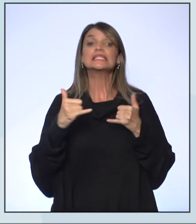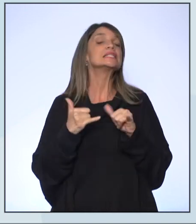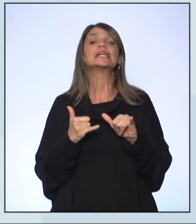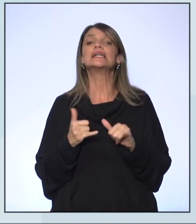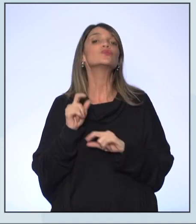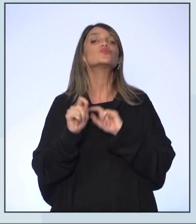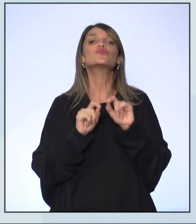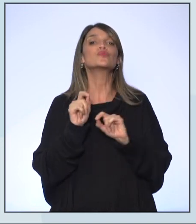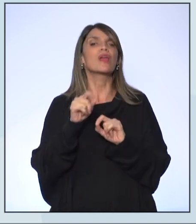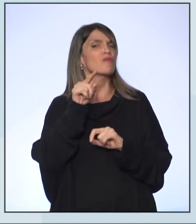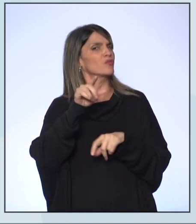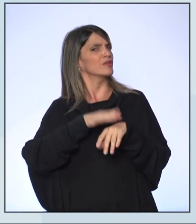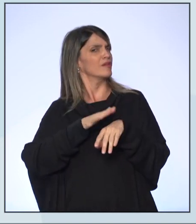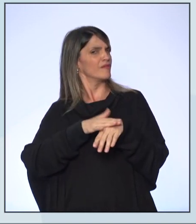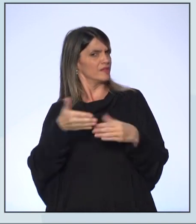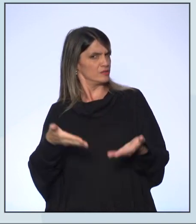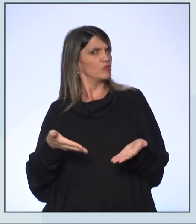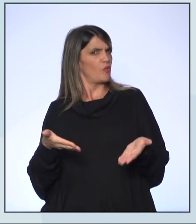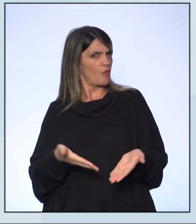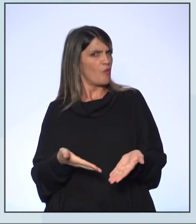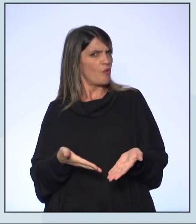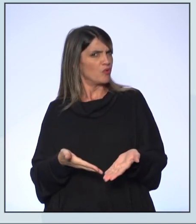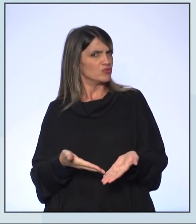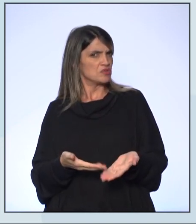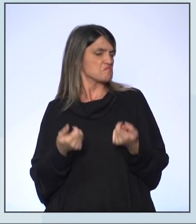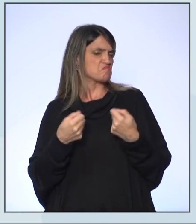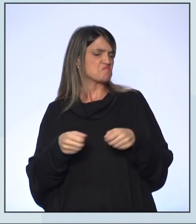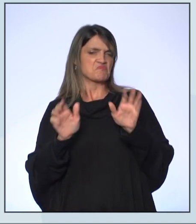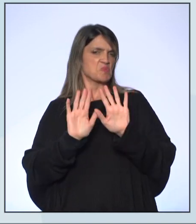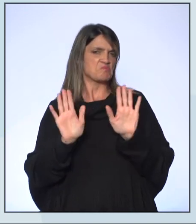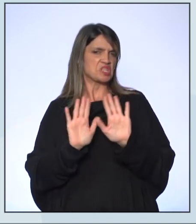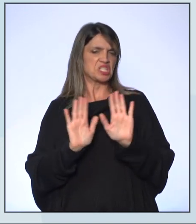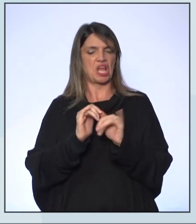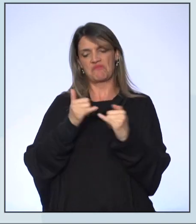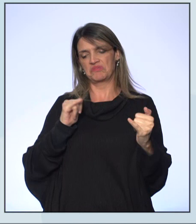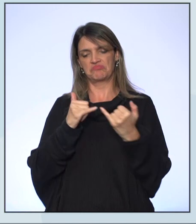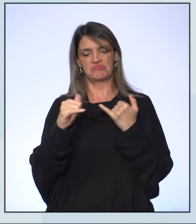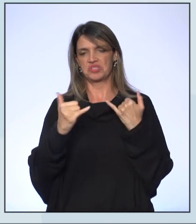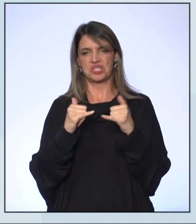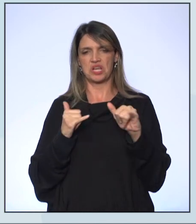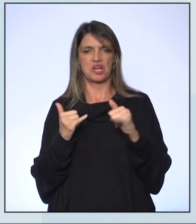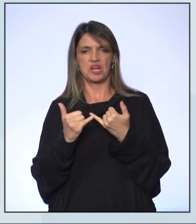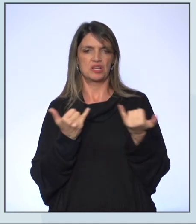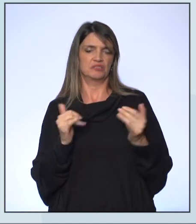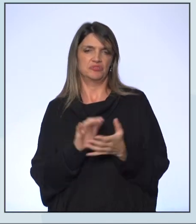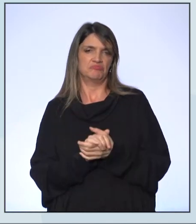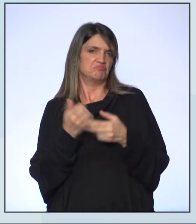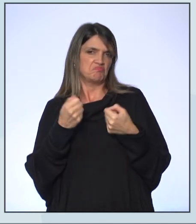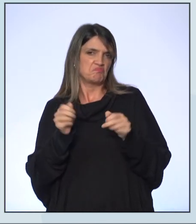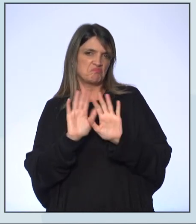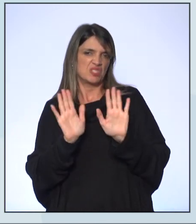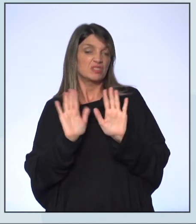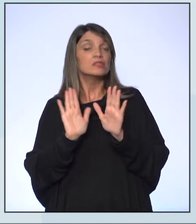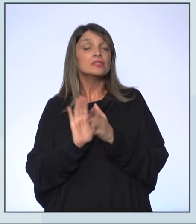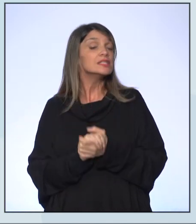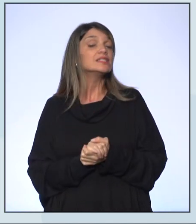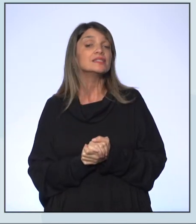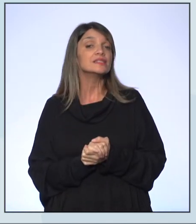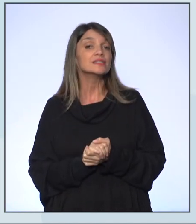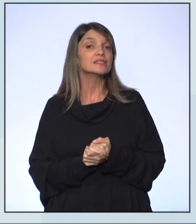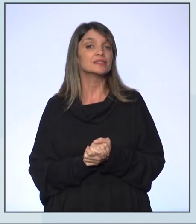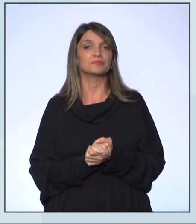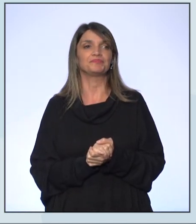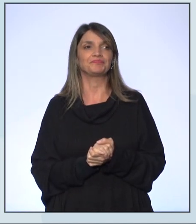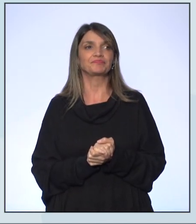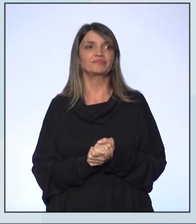que você fez hoje que não dependia de eletricidade, que você não precisava da eletricidade para fazer?